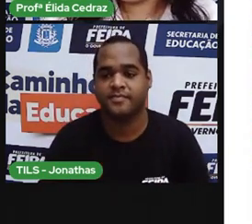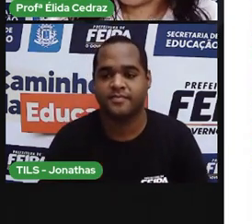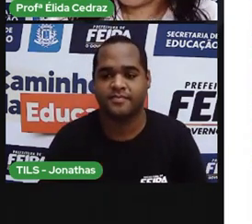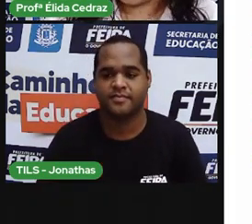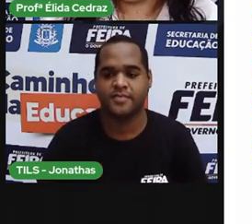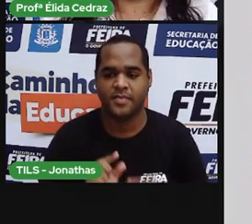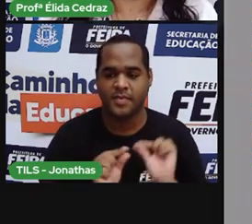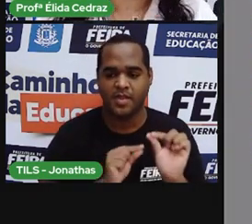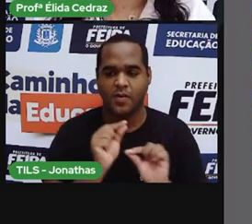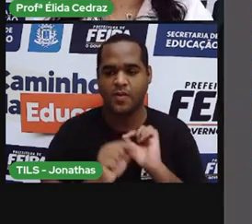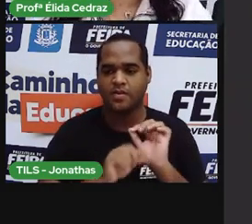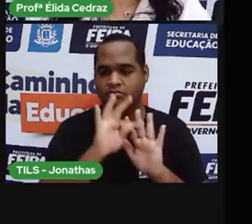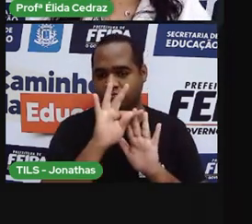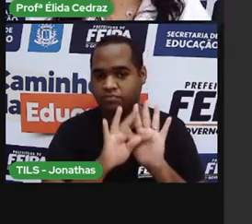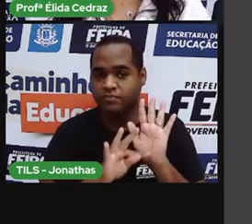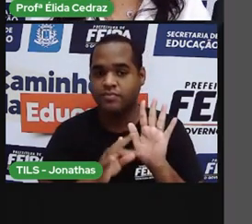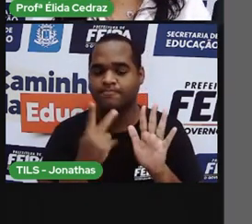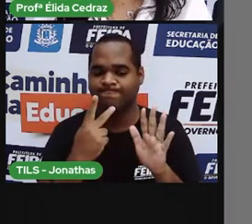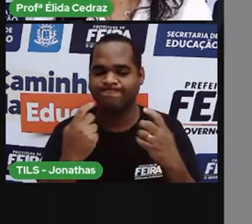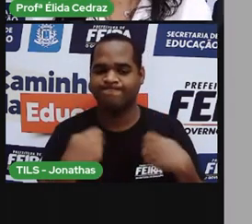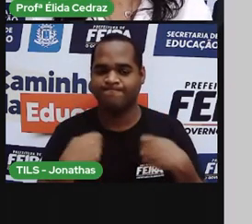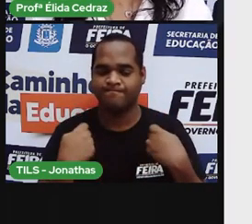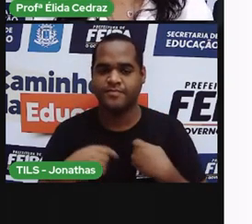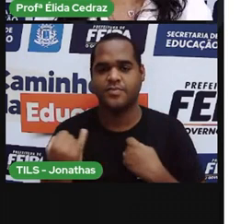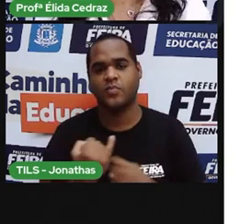Investigando o texto.